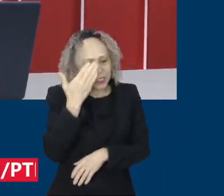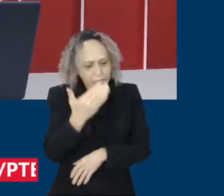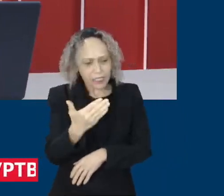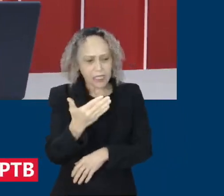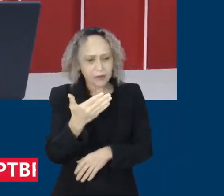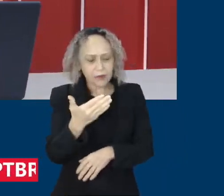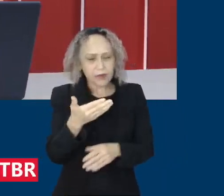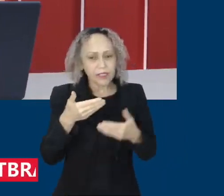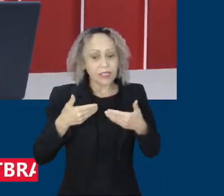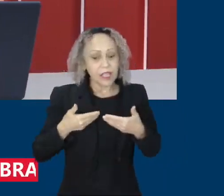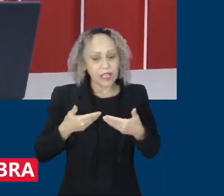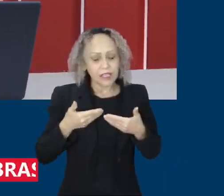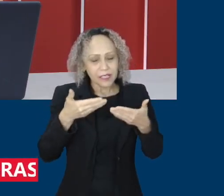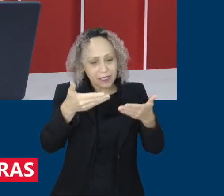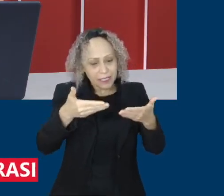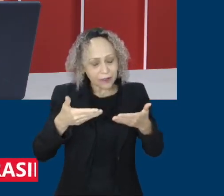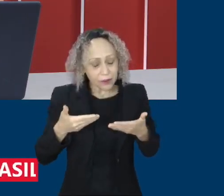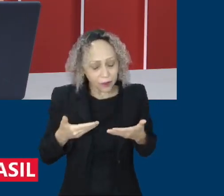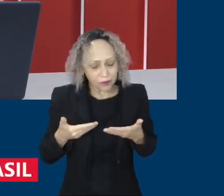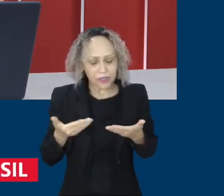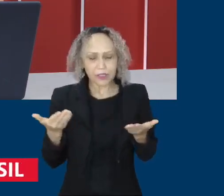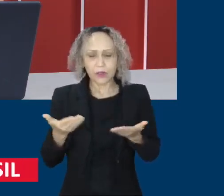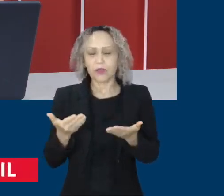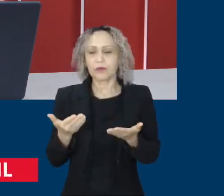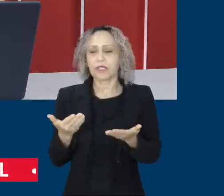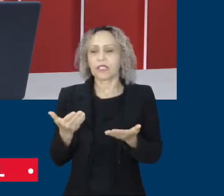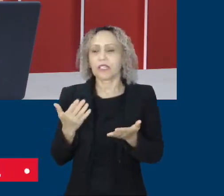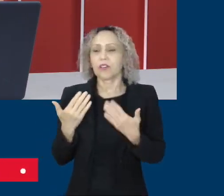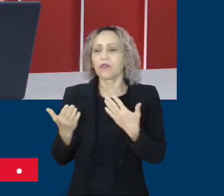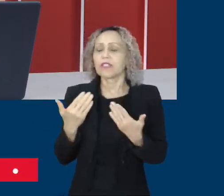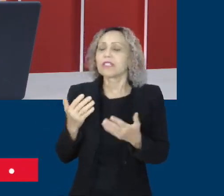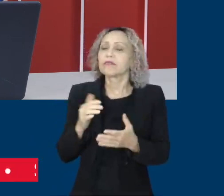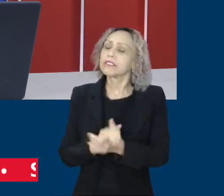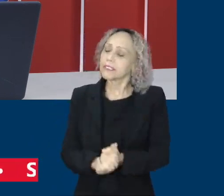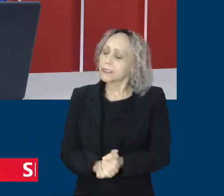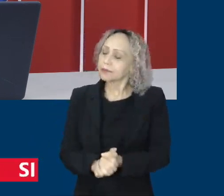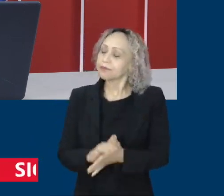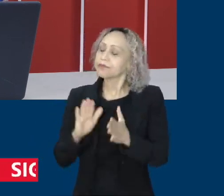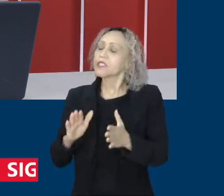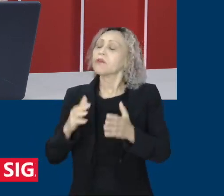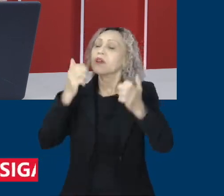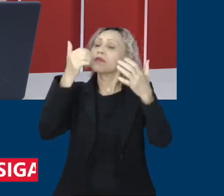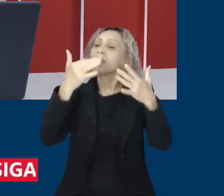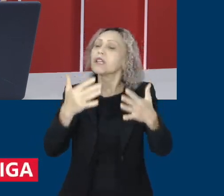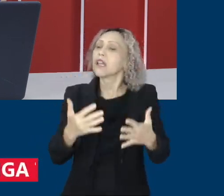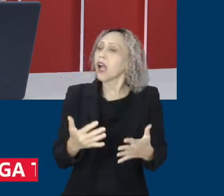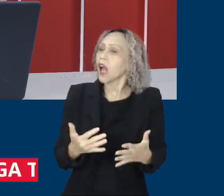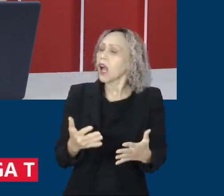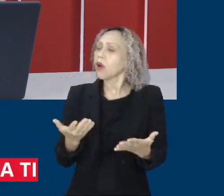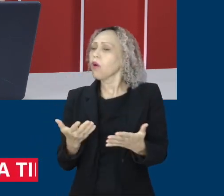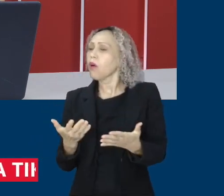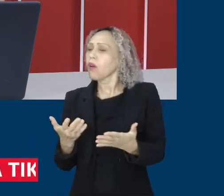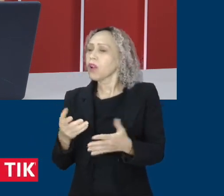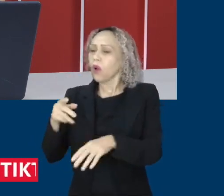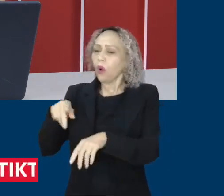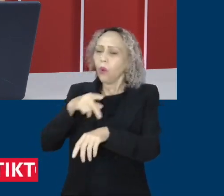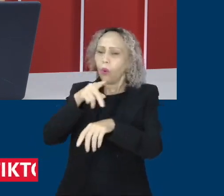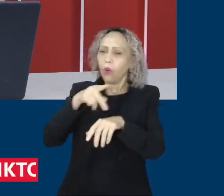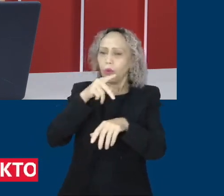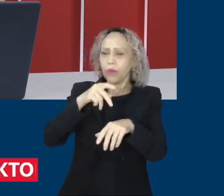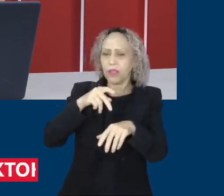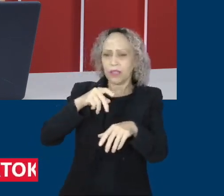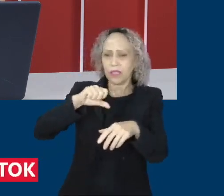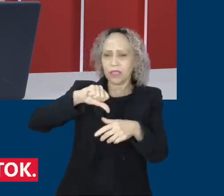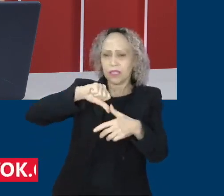para falar da retomada dessa agenda, né, do Brasil com os países aqui da América do Sul, que aconteceu de maneira